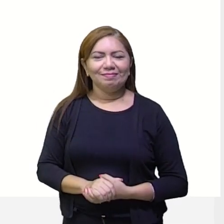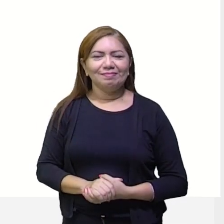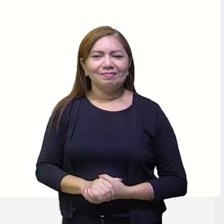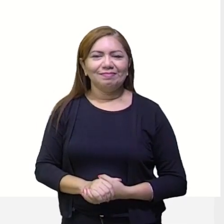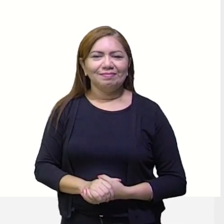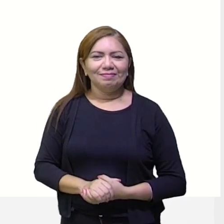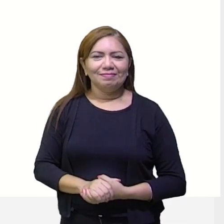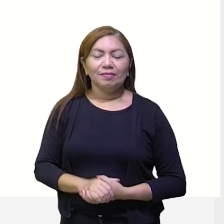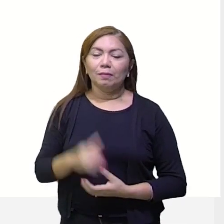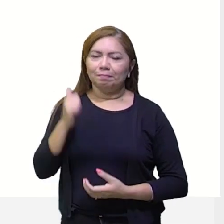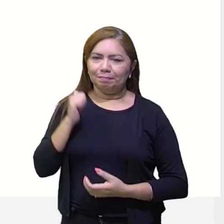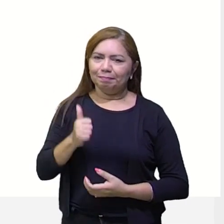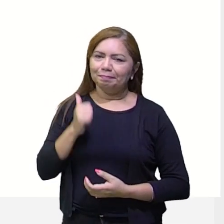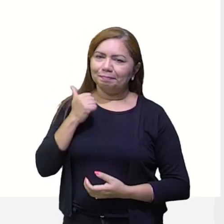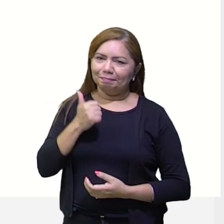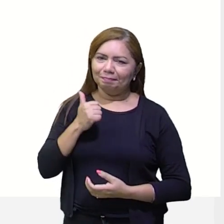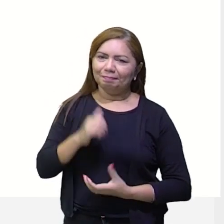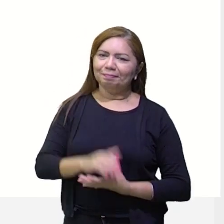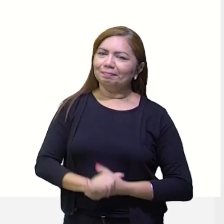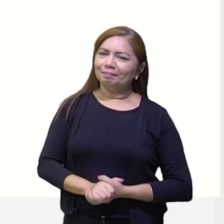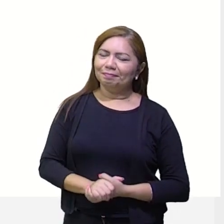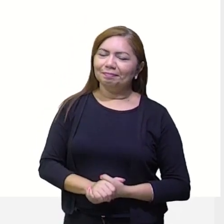Tá certo, professor? Então, vamos lá.